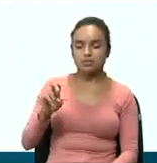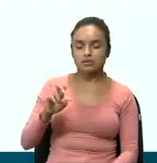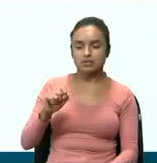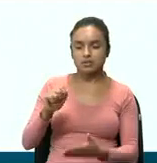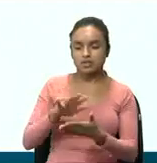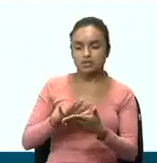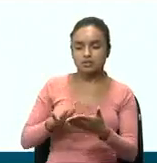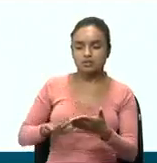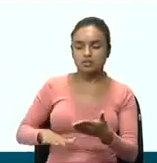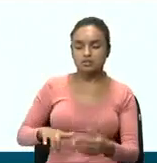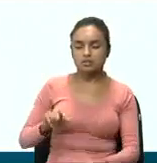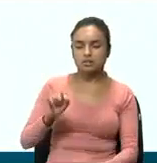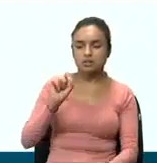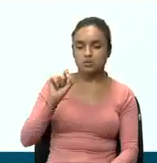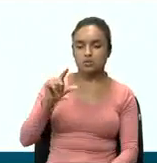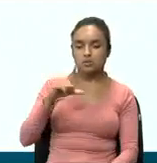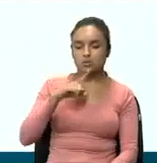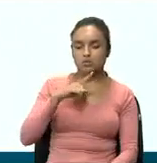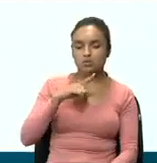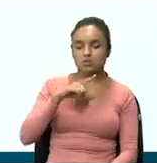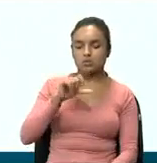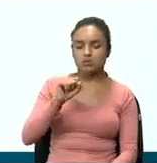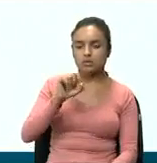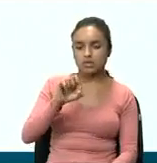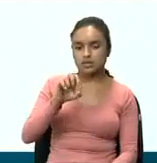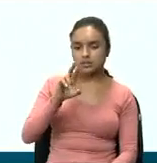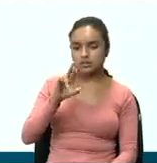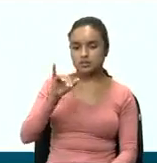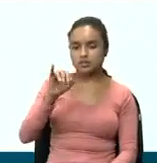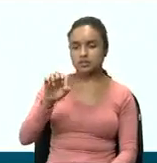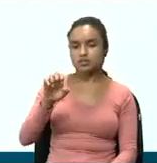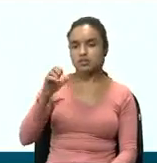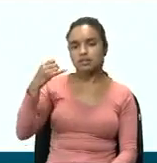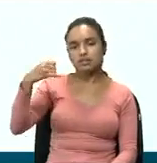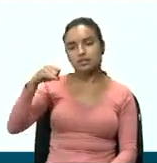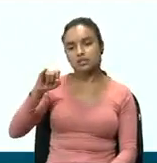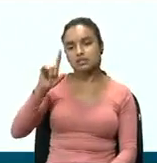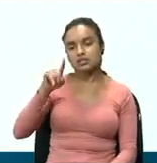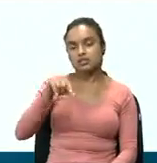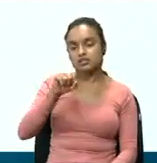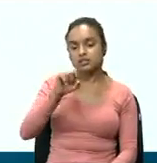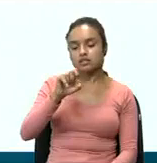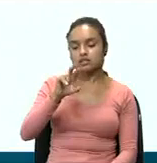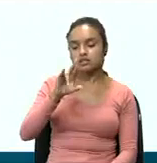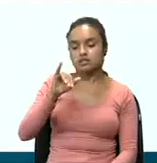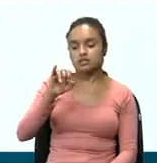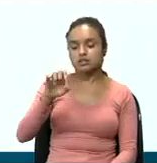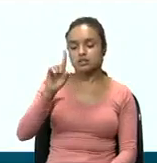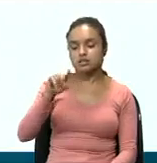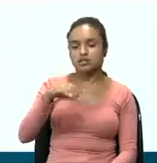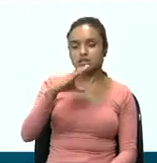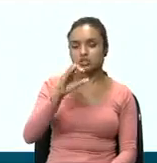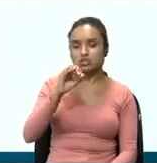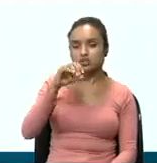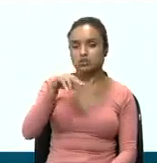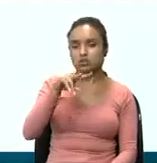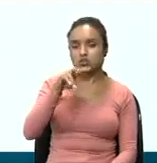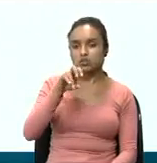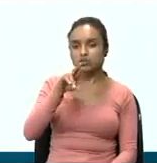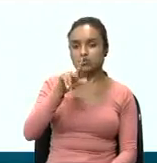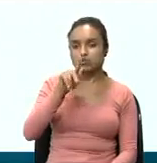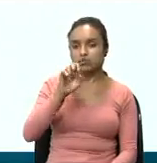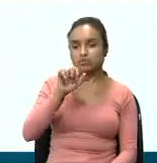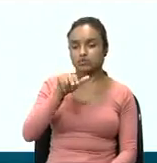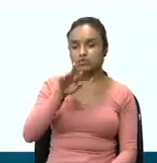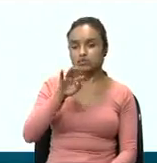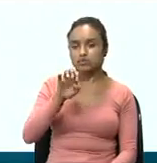nesse exercício, nós temos a seguinte série, e nós vamos verificar se essa série é uma série que é convergente ou se é uma série